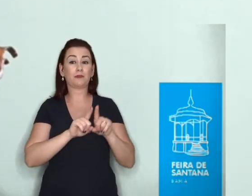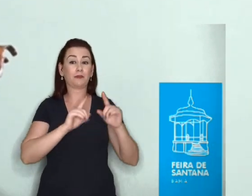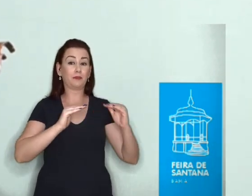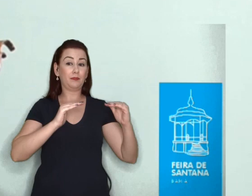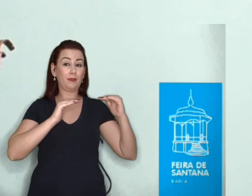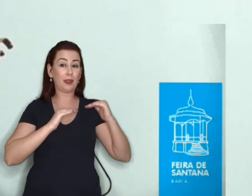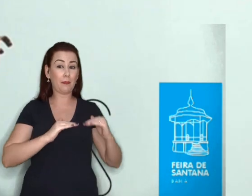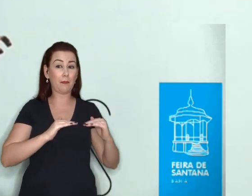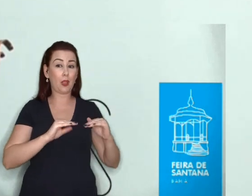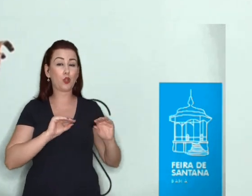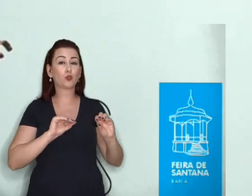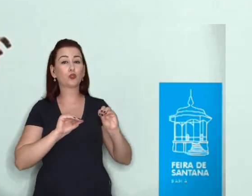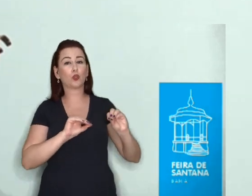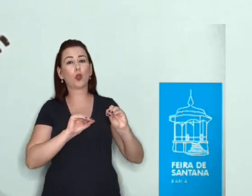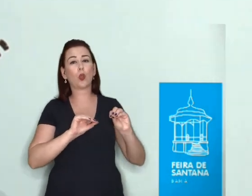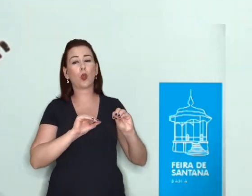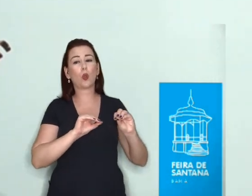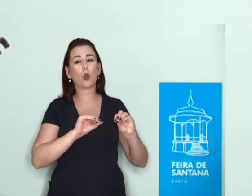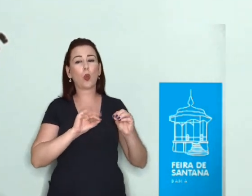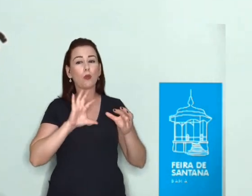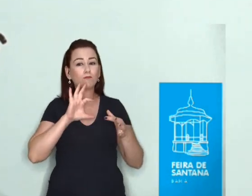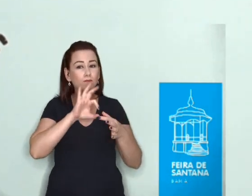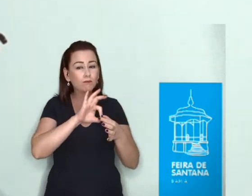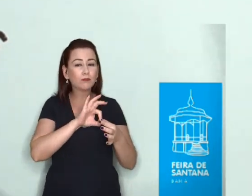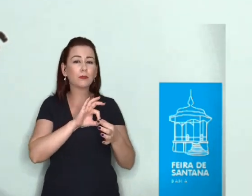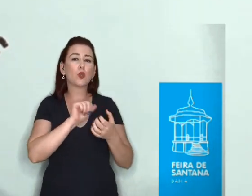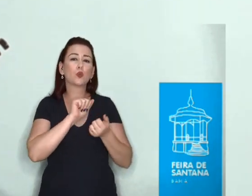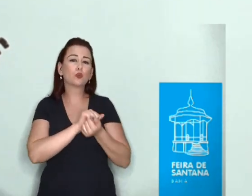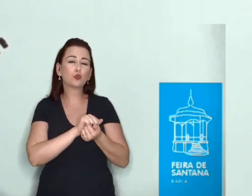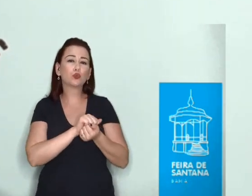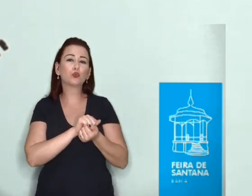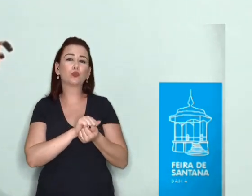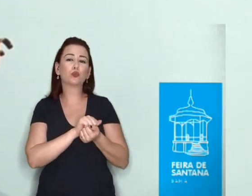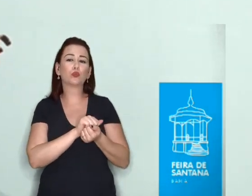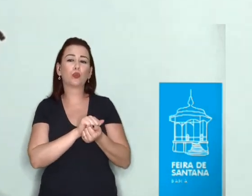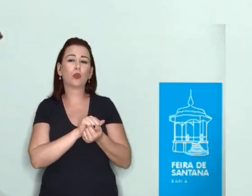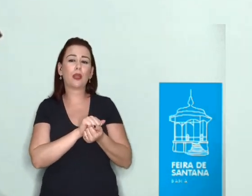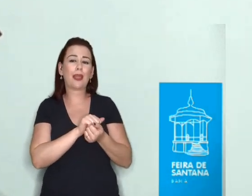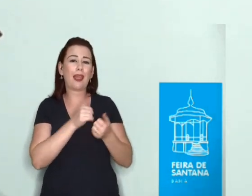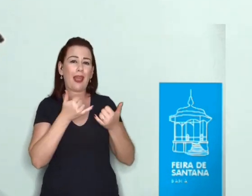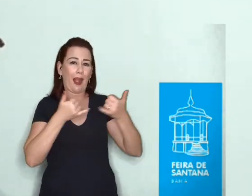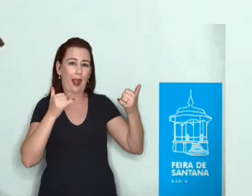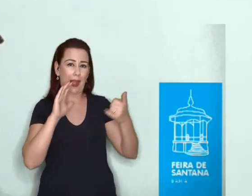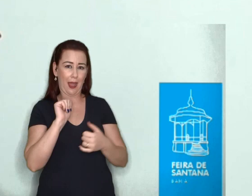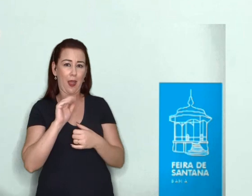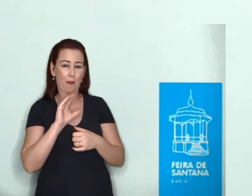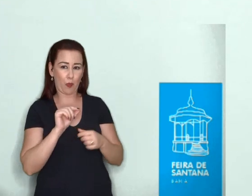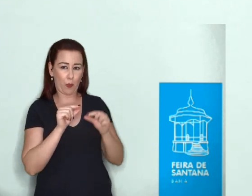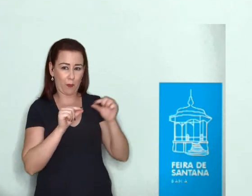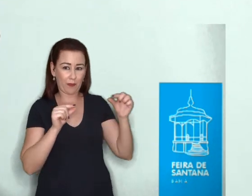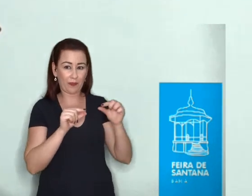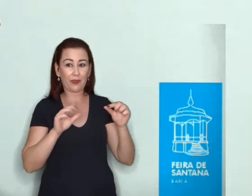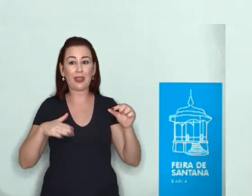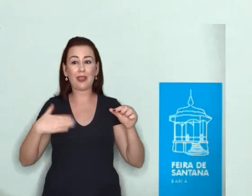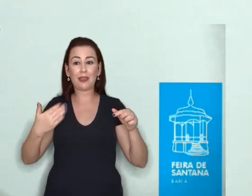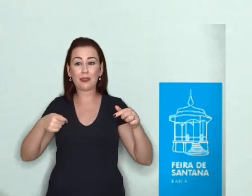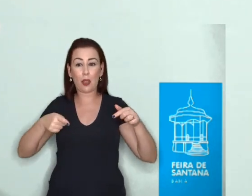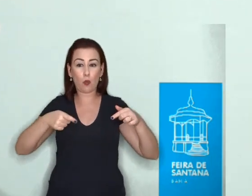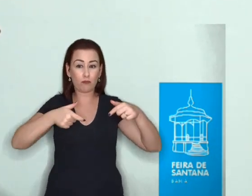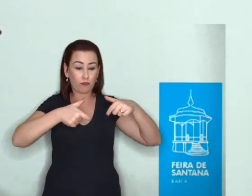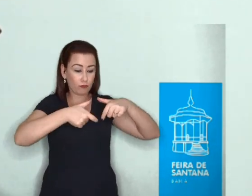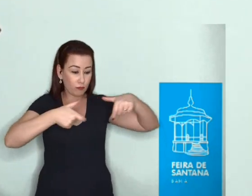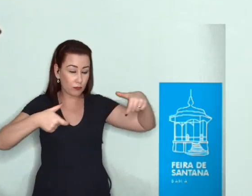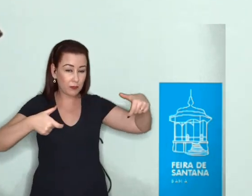embaixo do rastilho eu coloquei o piezo que está ligado no circuito junto com o chaveamento. Então, nessa